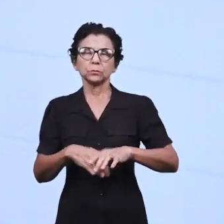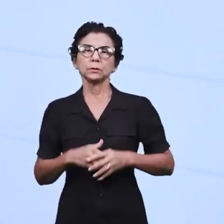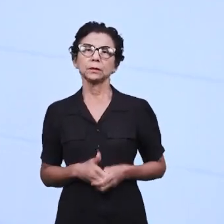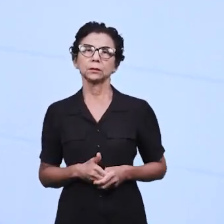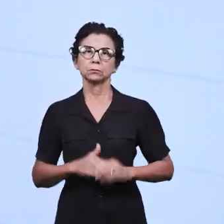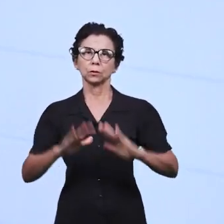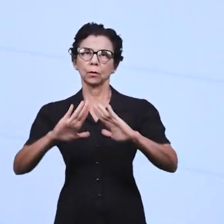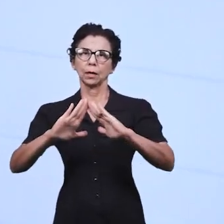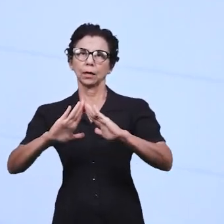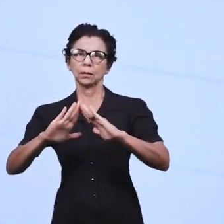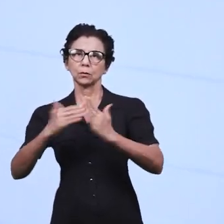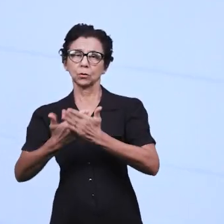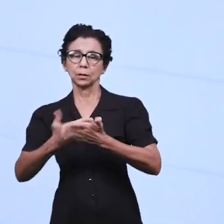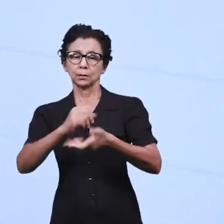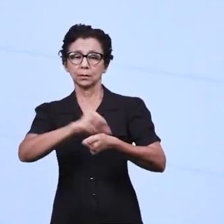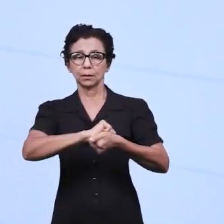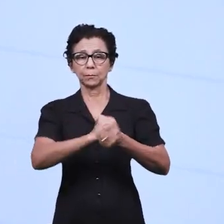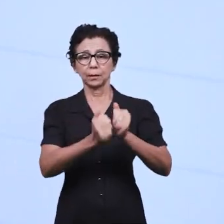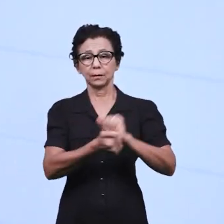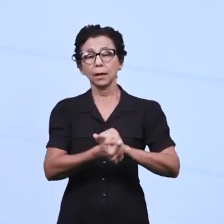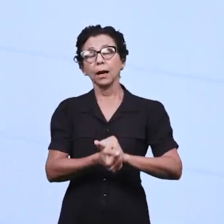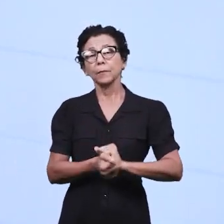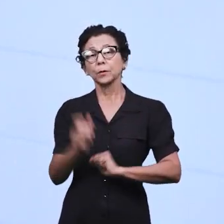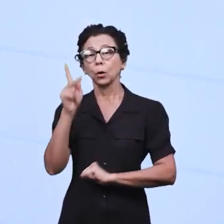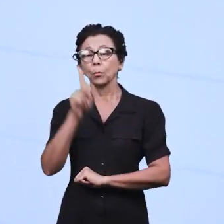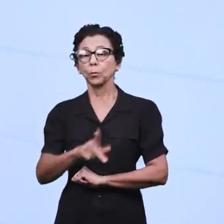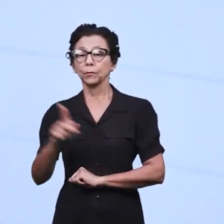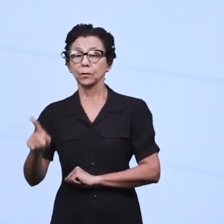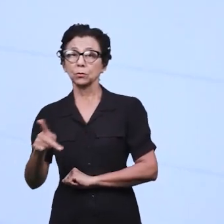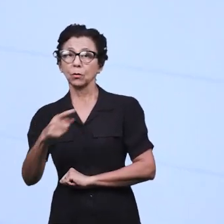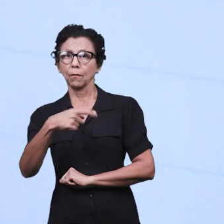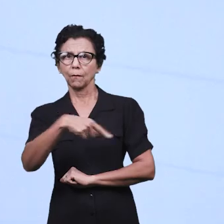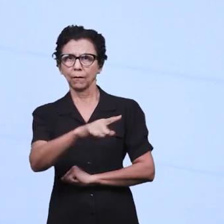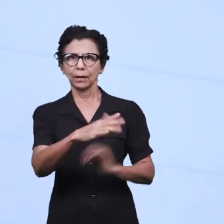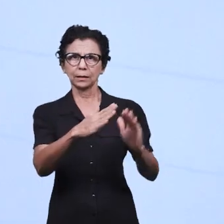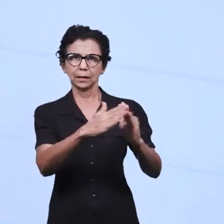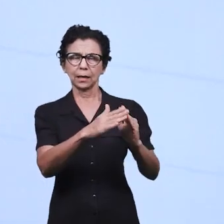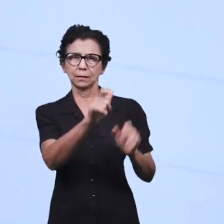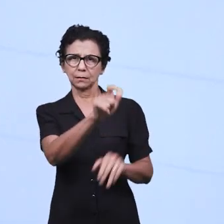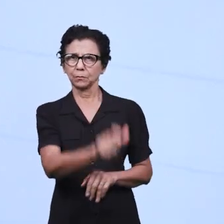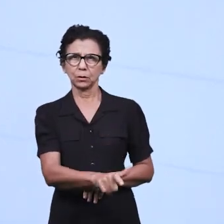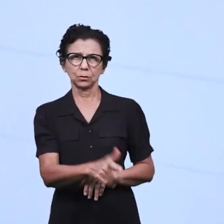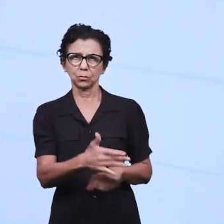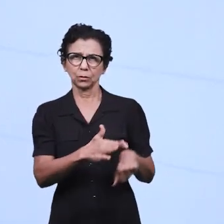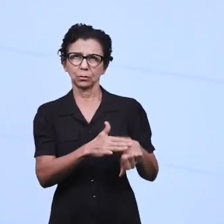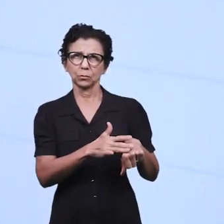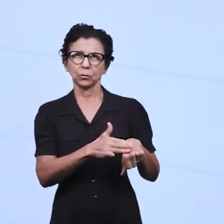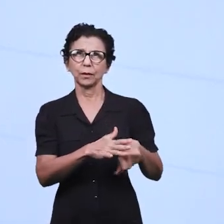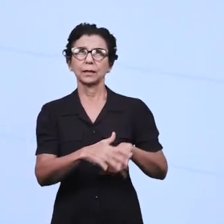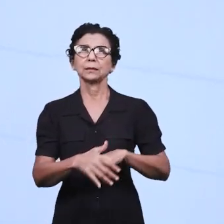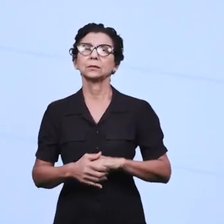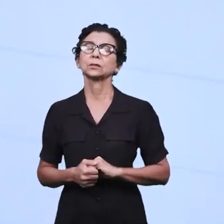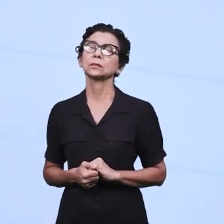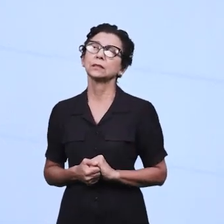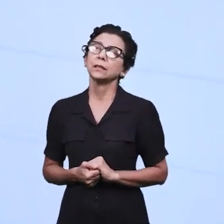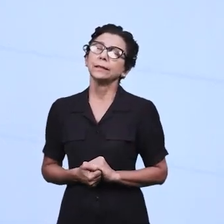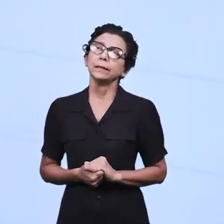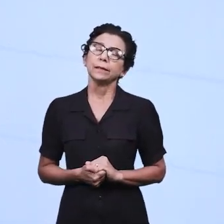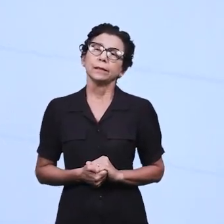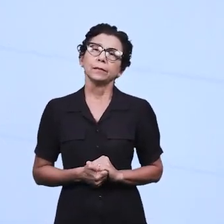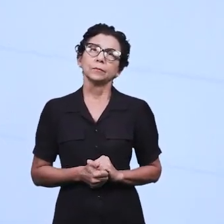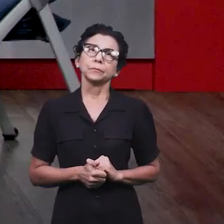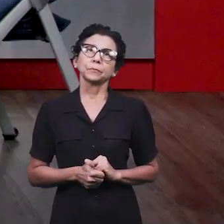escola tem que se adequar. Às vezes o professor vai até a residência, ou então existem muitas, hoje, facilidades que pode mandar